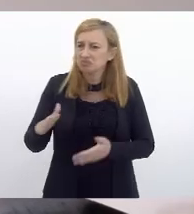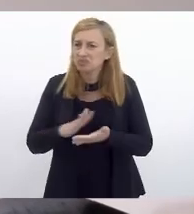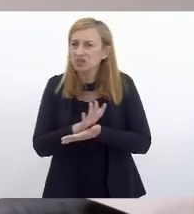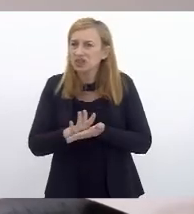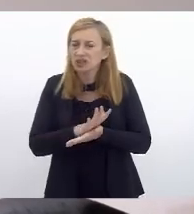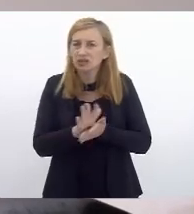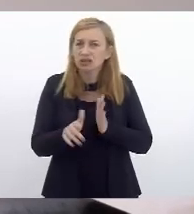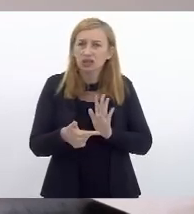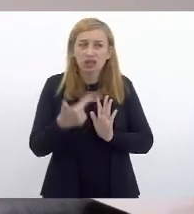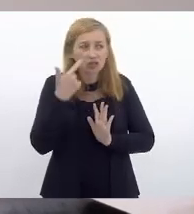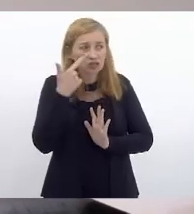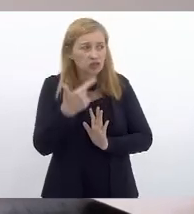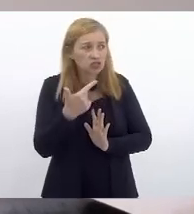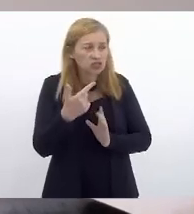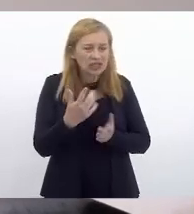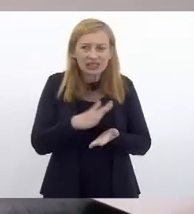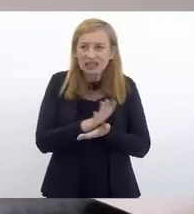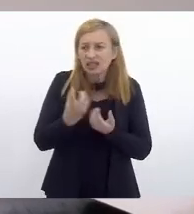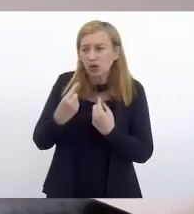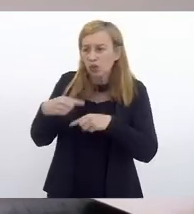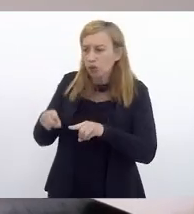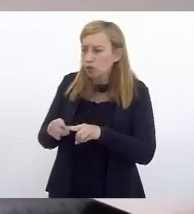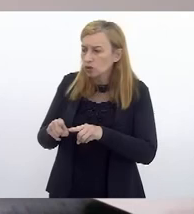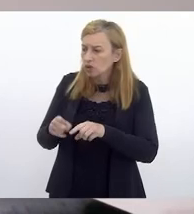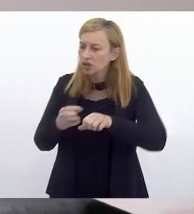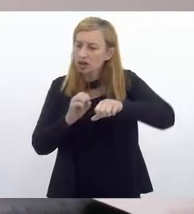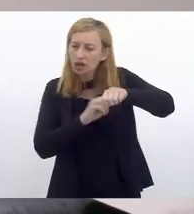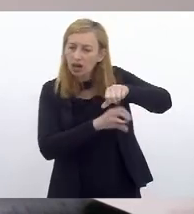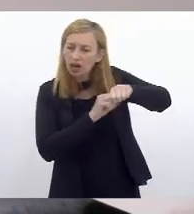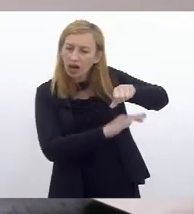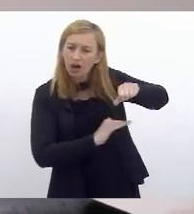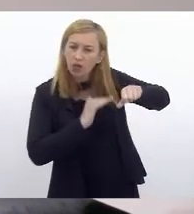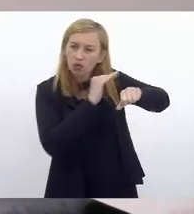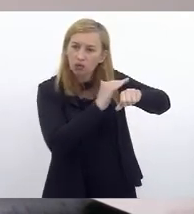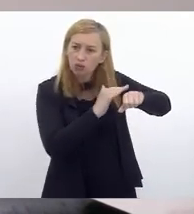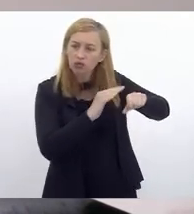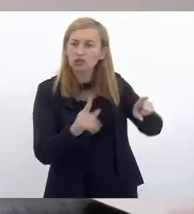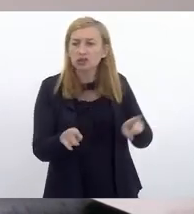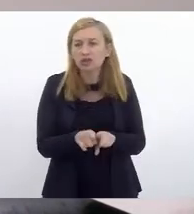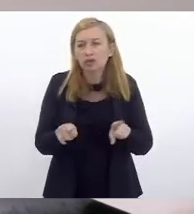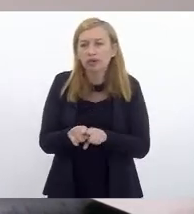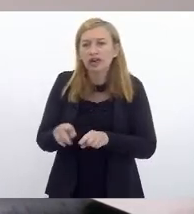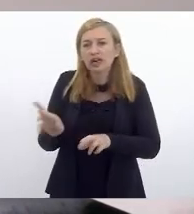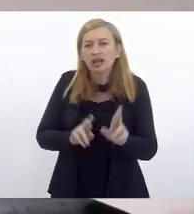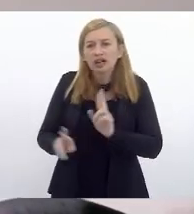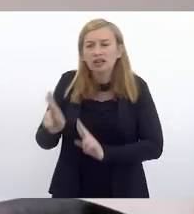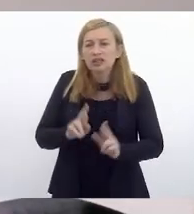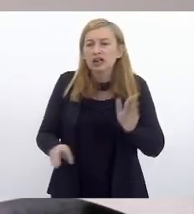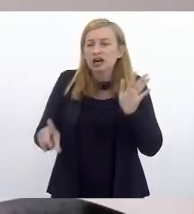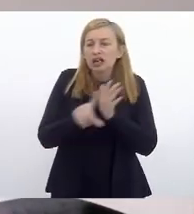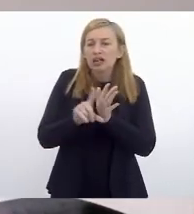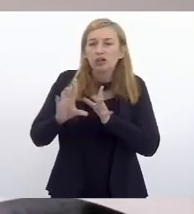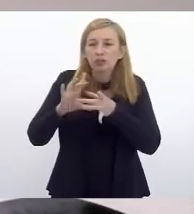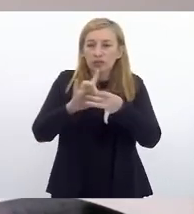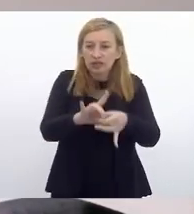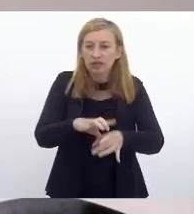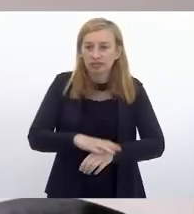nenhuma contrariedade, nem em relação ao fundo, nem em relação à lei